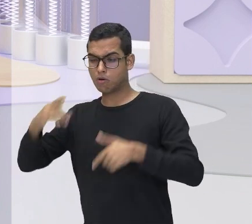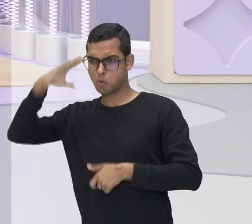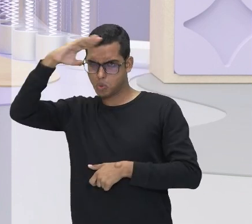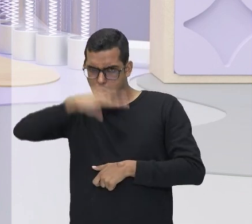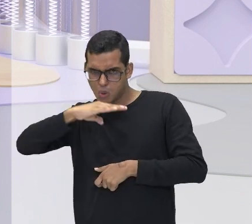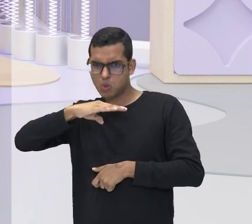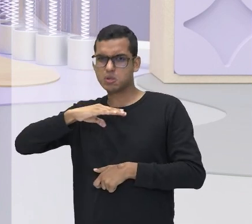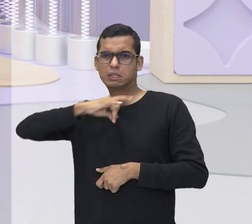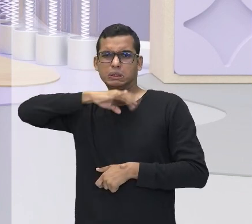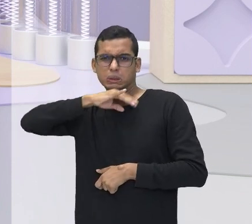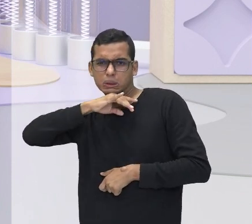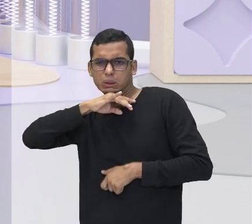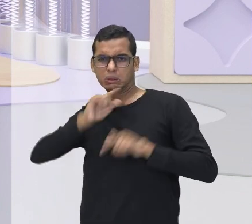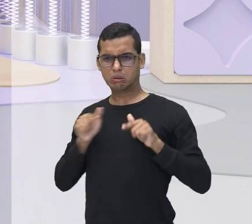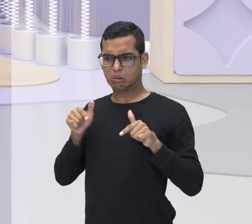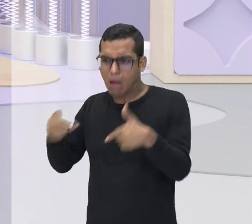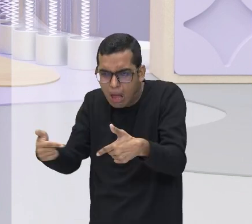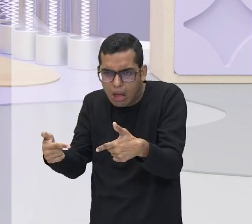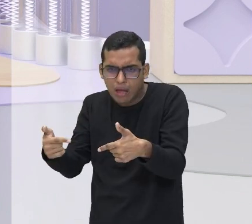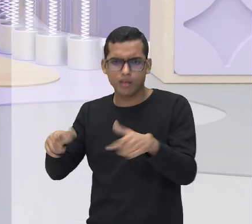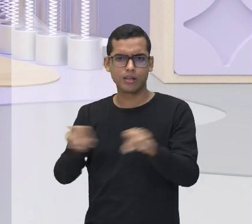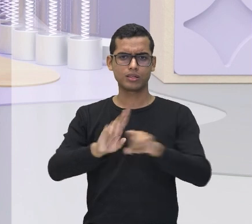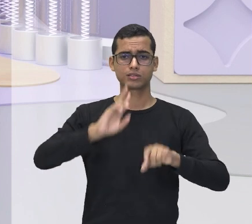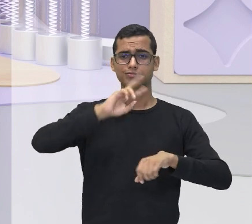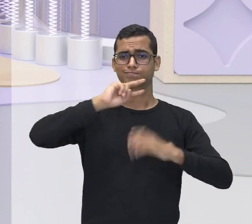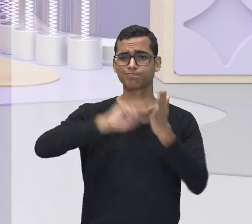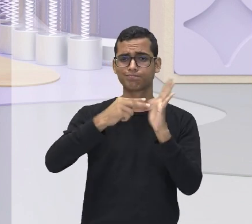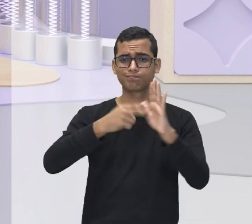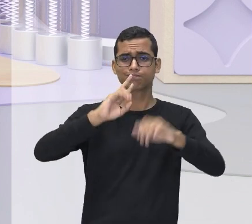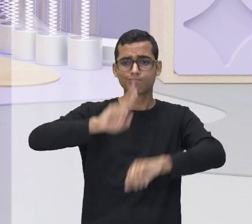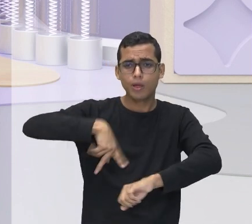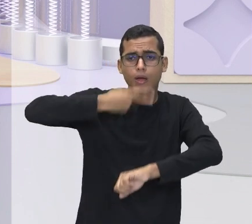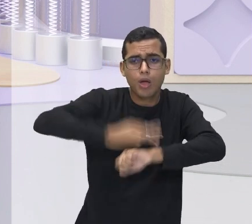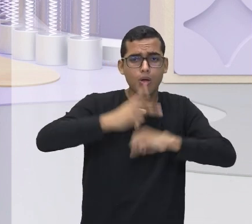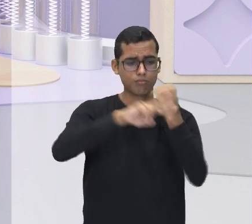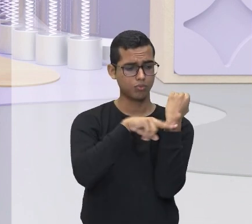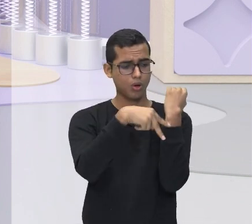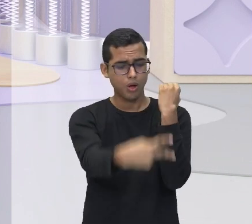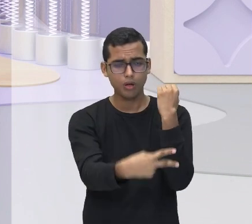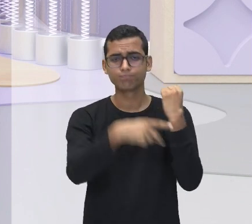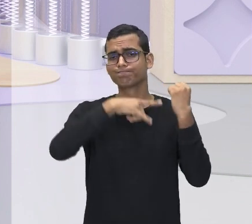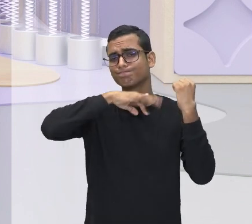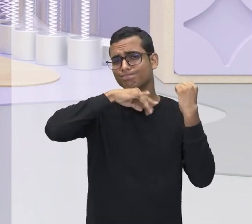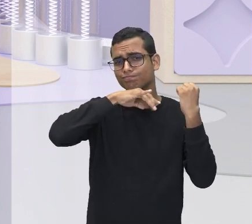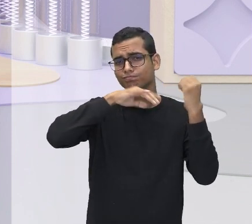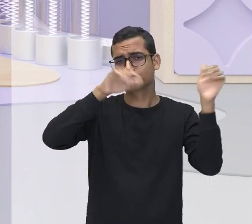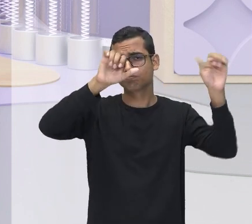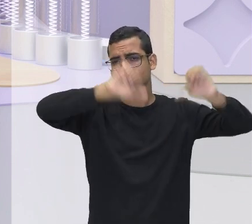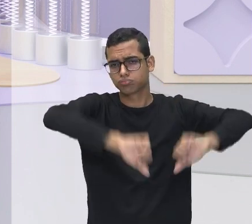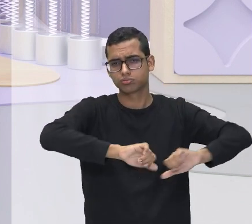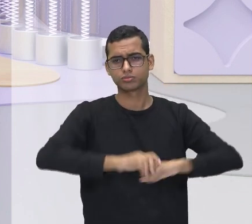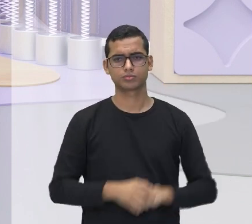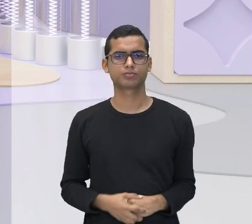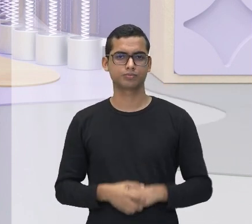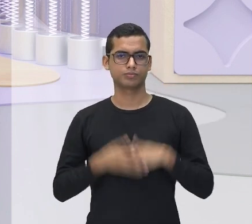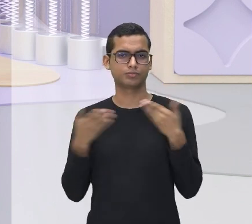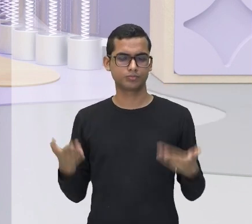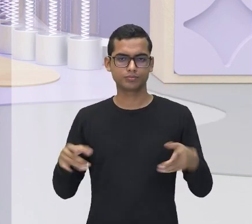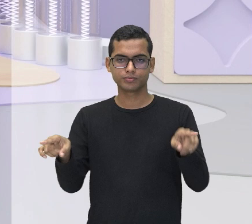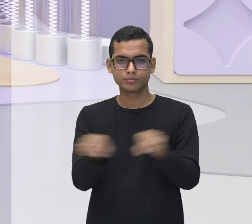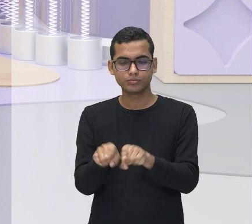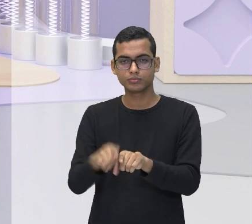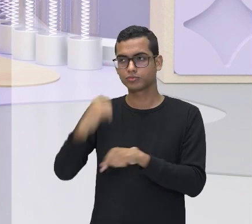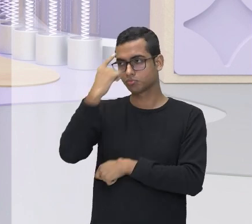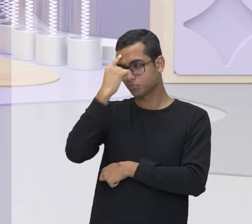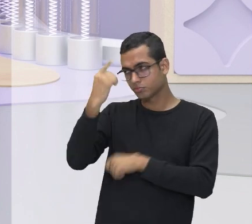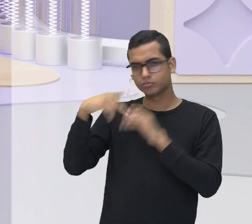que arcar com essas consequências, ou boas ou ruins. Inclusive, essa ideia de liberdade também é